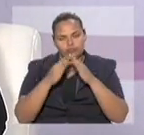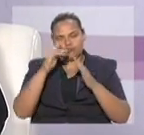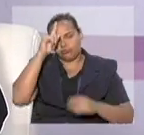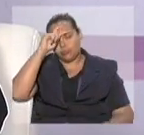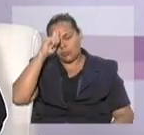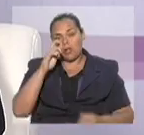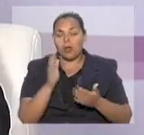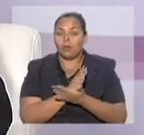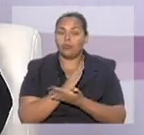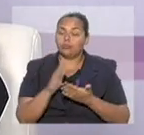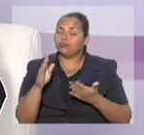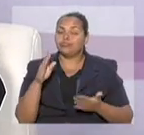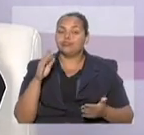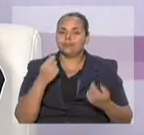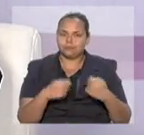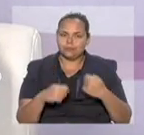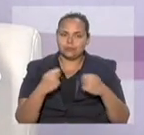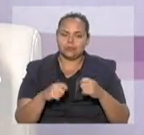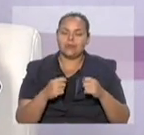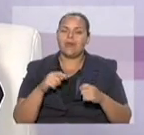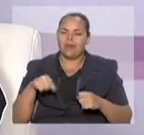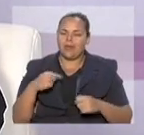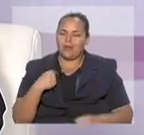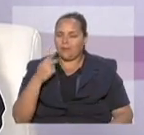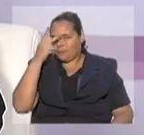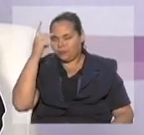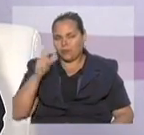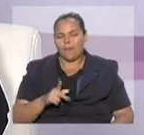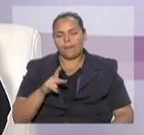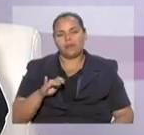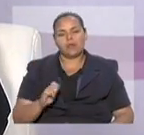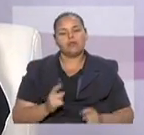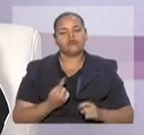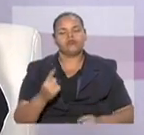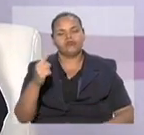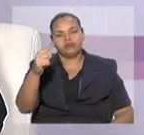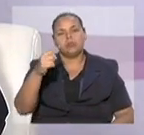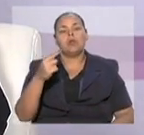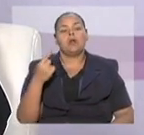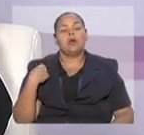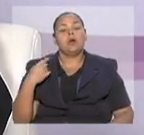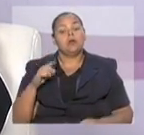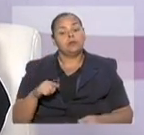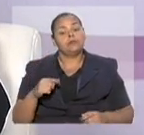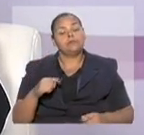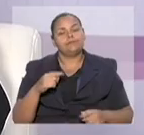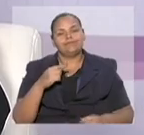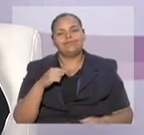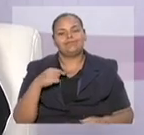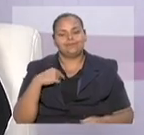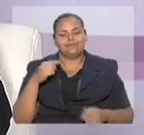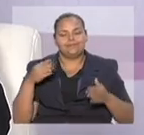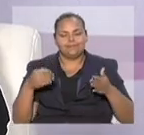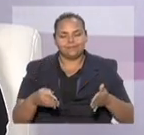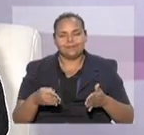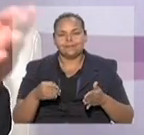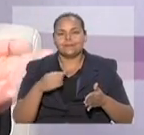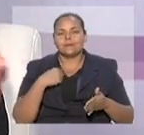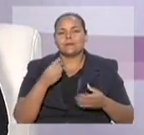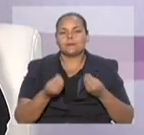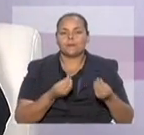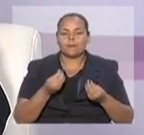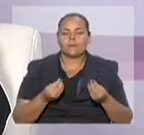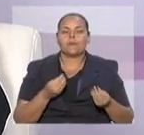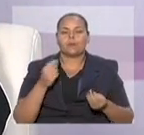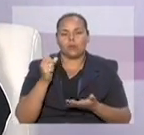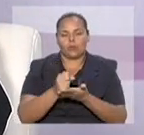Mas, infelizmente, em algumas circunstâncias, você precisa deslocar esse paciente para outro centro. E essa articulação, esse desenho de rede, essas